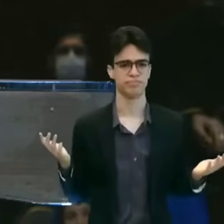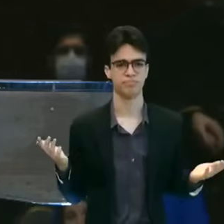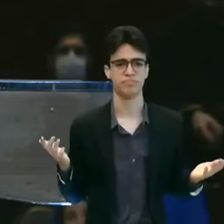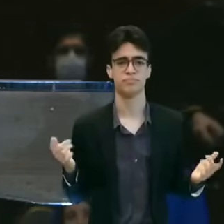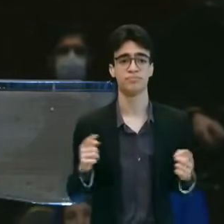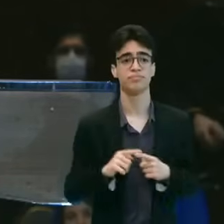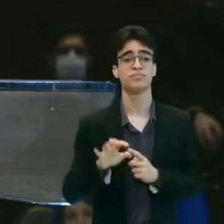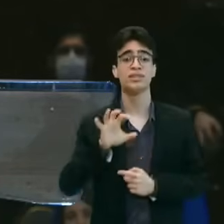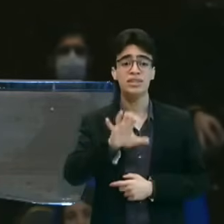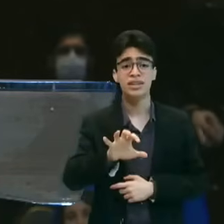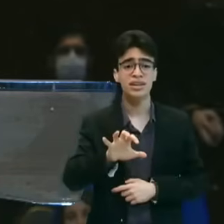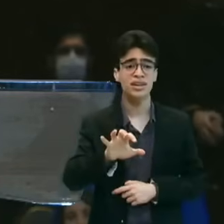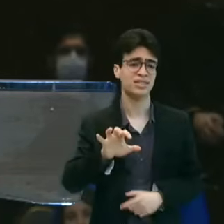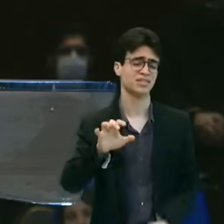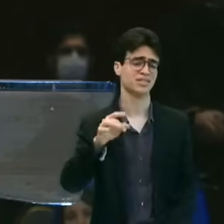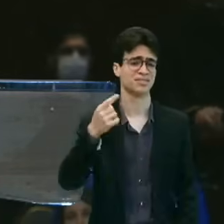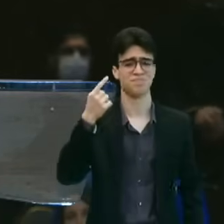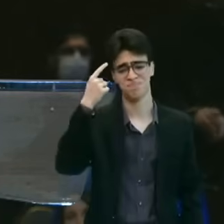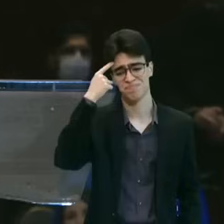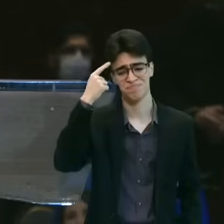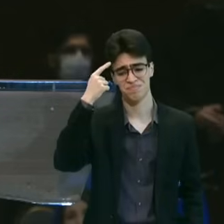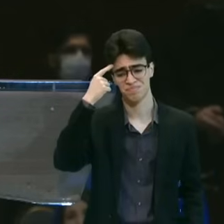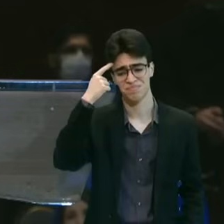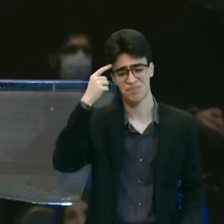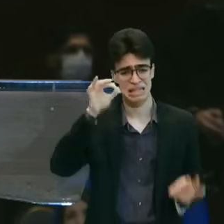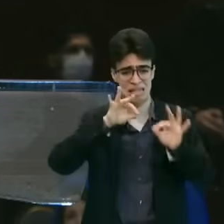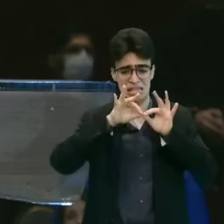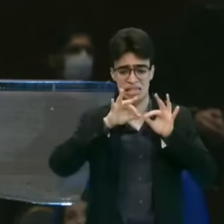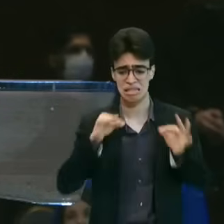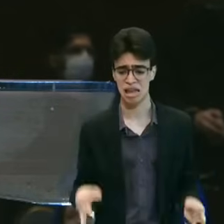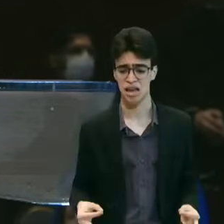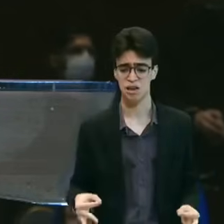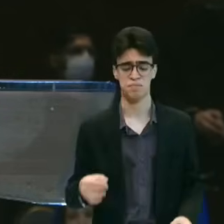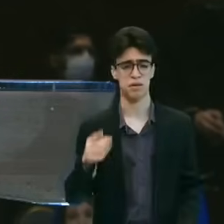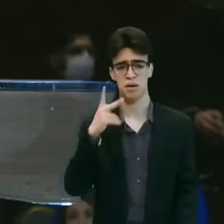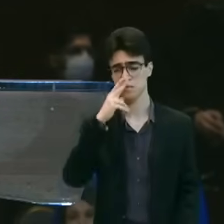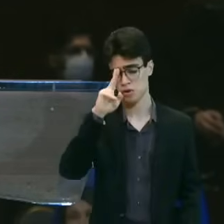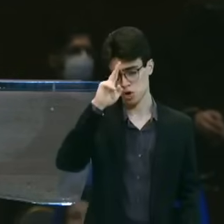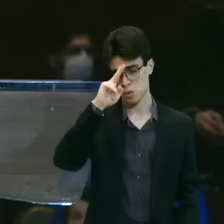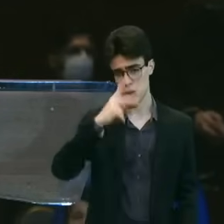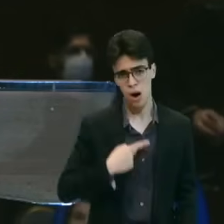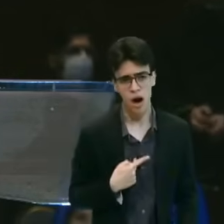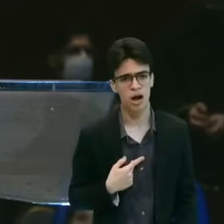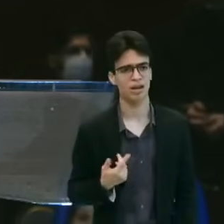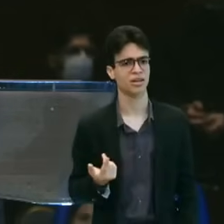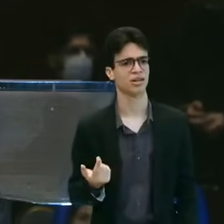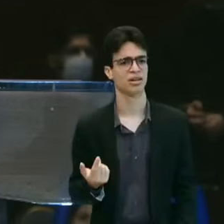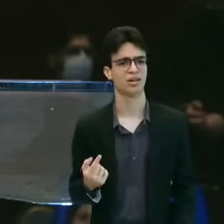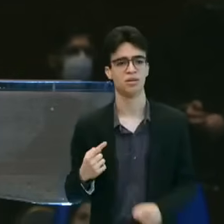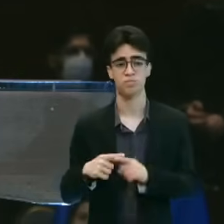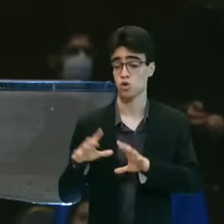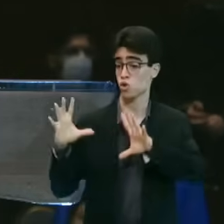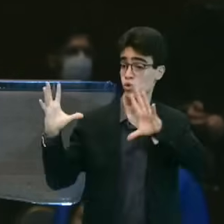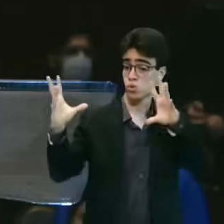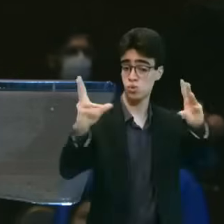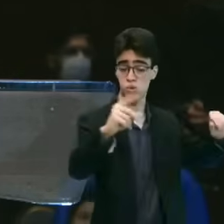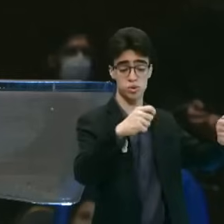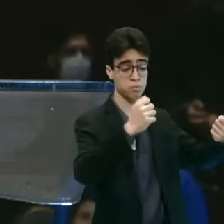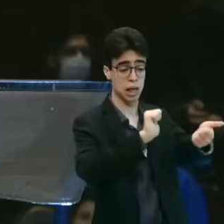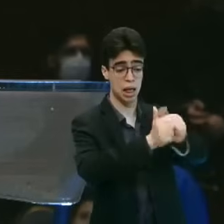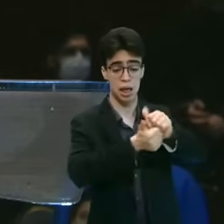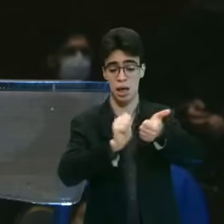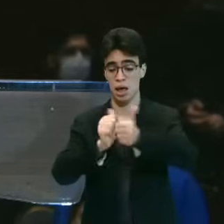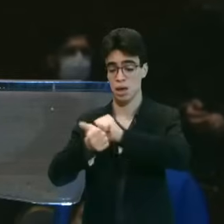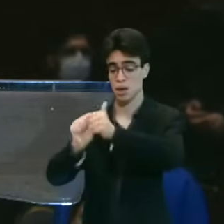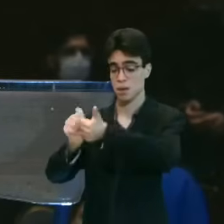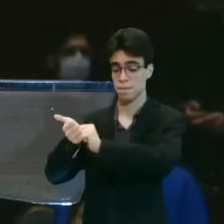E isso, queridos, é um pensamento tremendamente simplista e egoísta. Que todos mudem para construir a